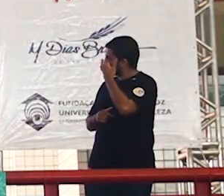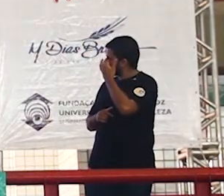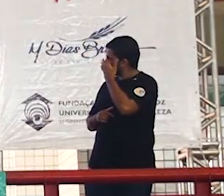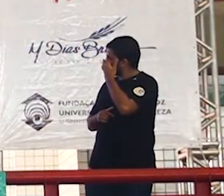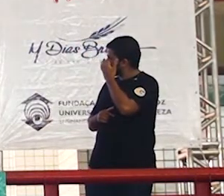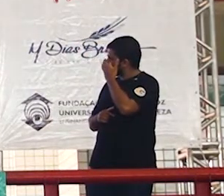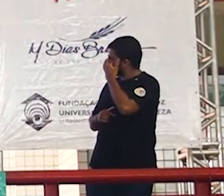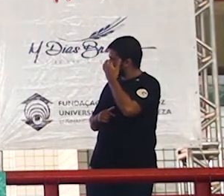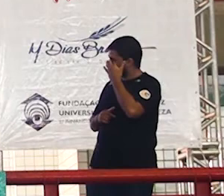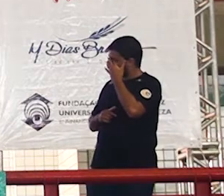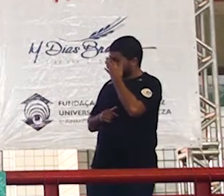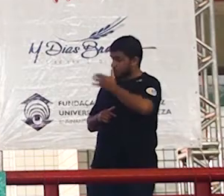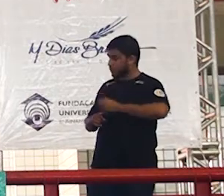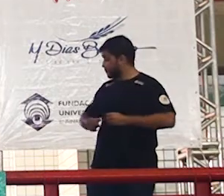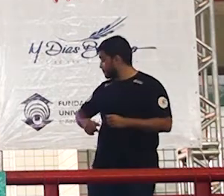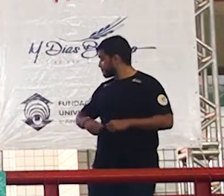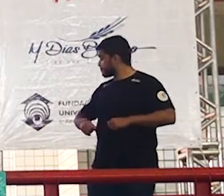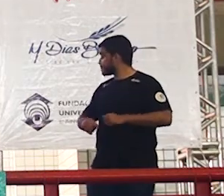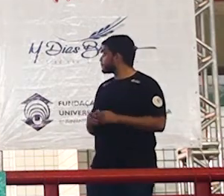Onde é que eu aponto?